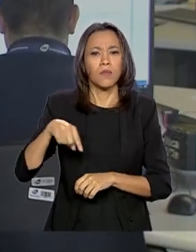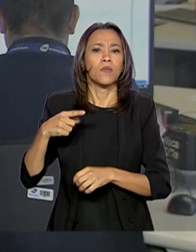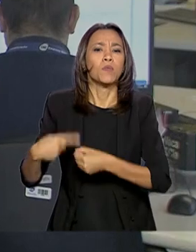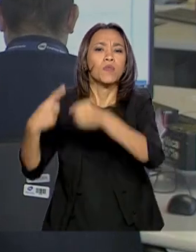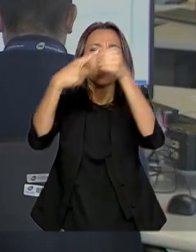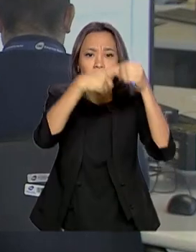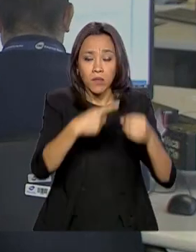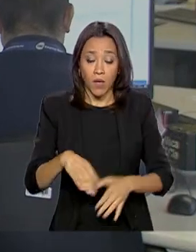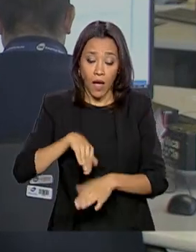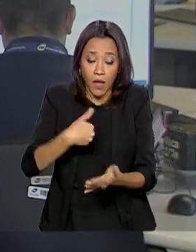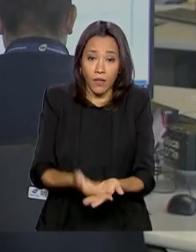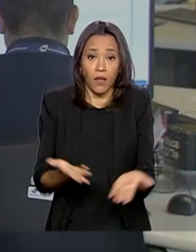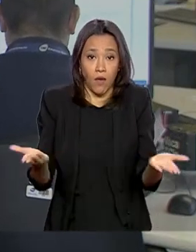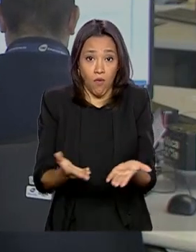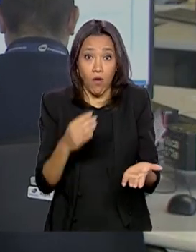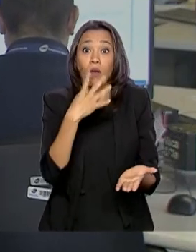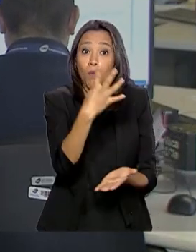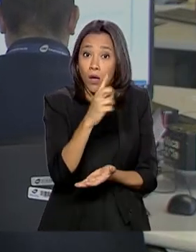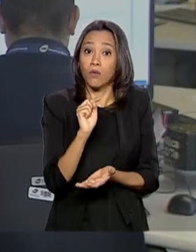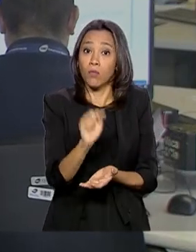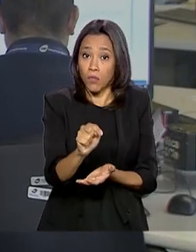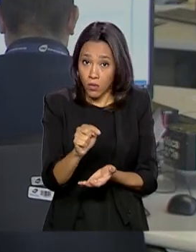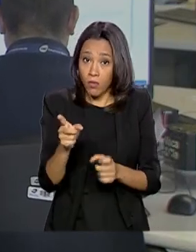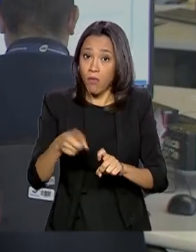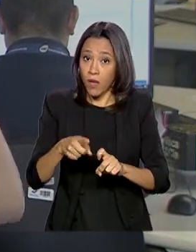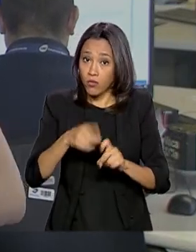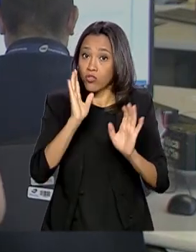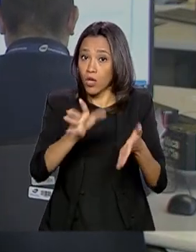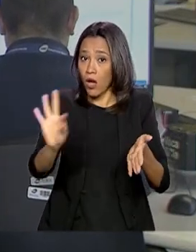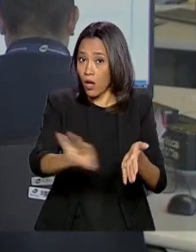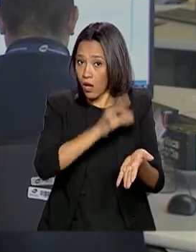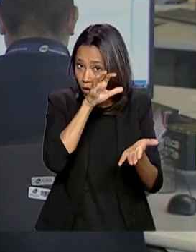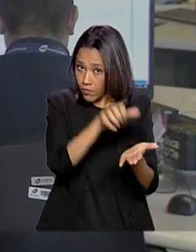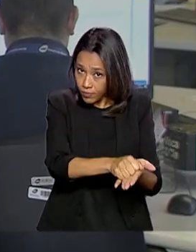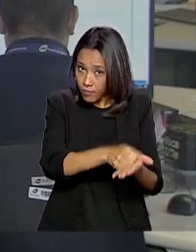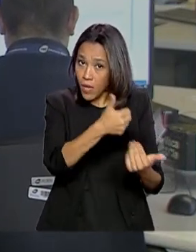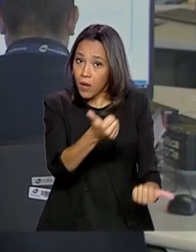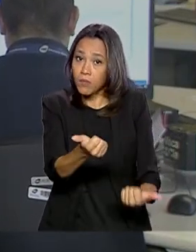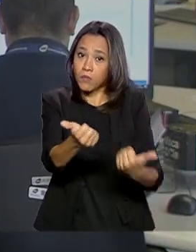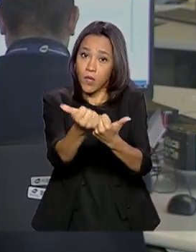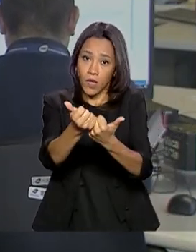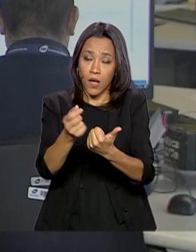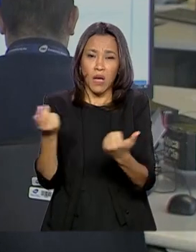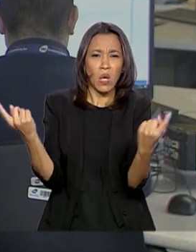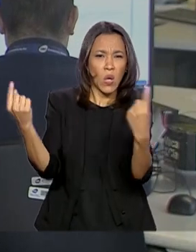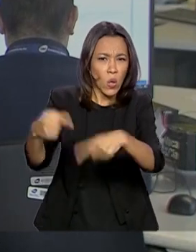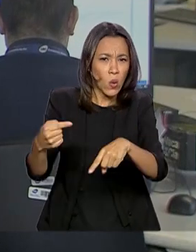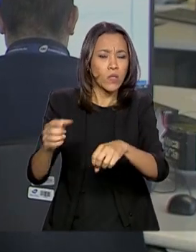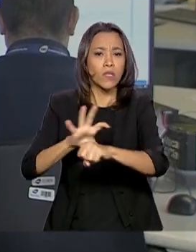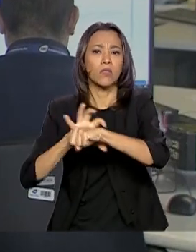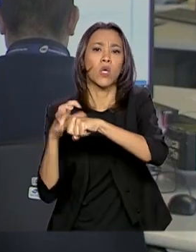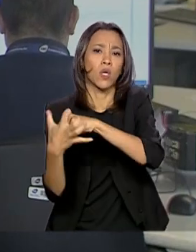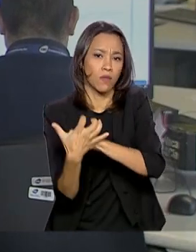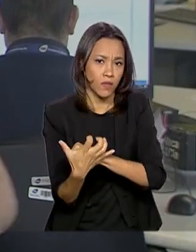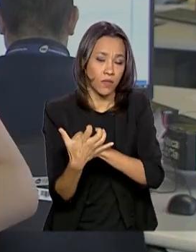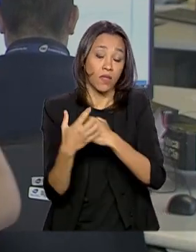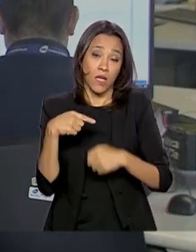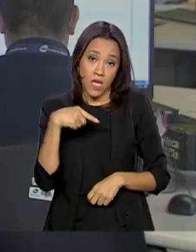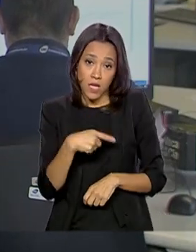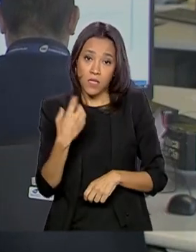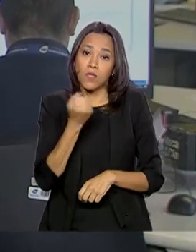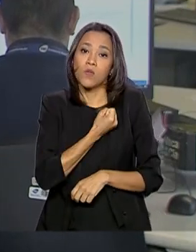de 4 mil médicos já estão inscritos para reforçar o atendimento à população contra a pandemia do coronavírus. O número